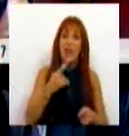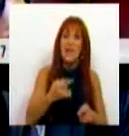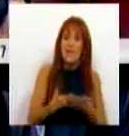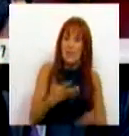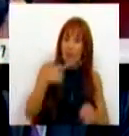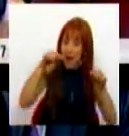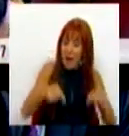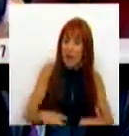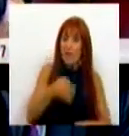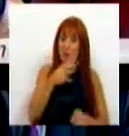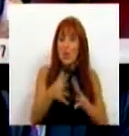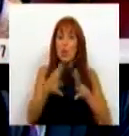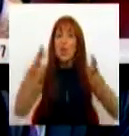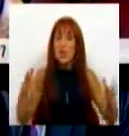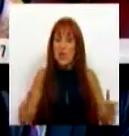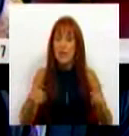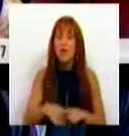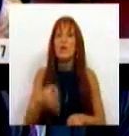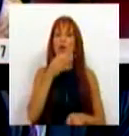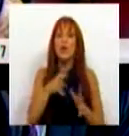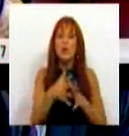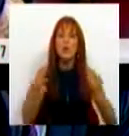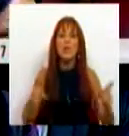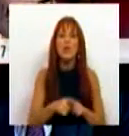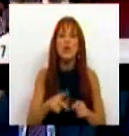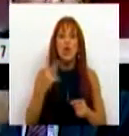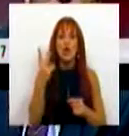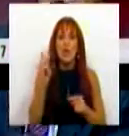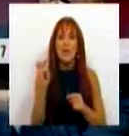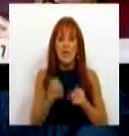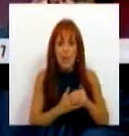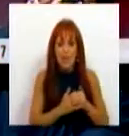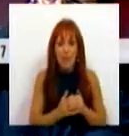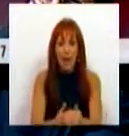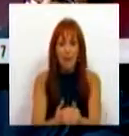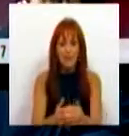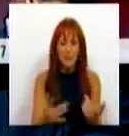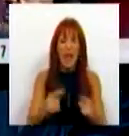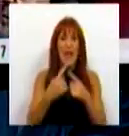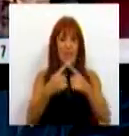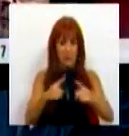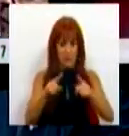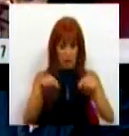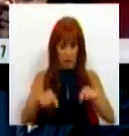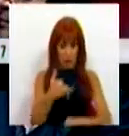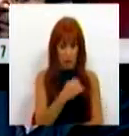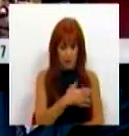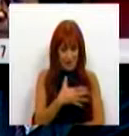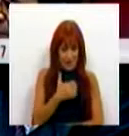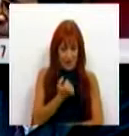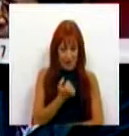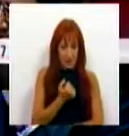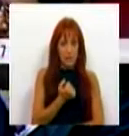salientar aqui que falou do crescimento e falou do crescimento nos dois anos consecutivos. Ora, a diferença é que em